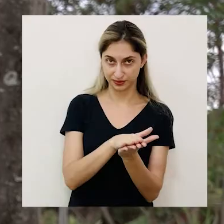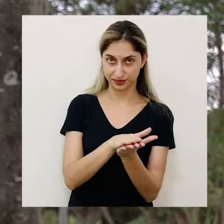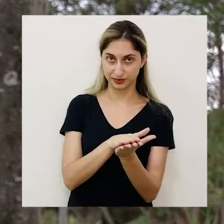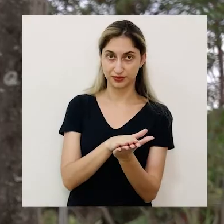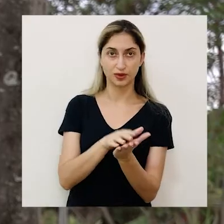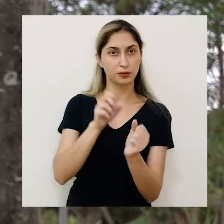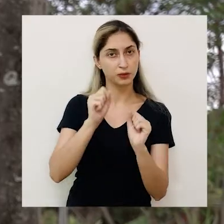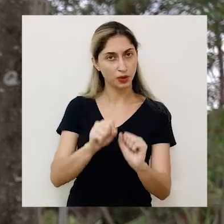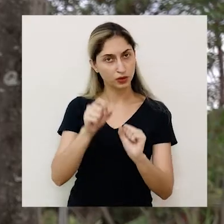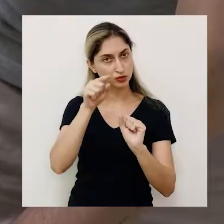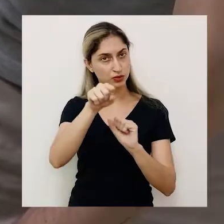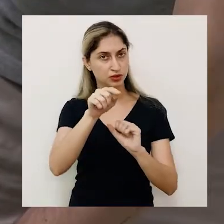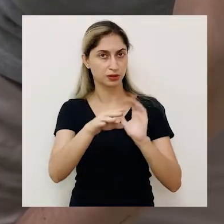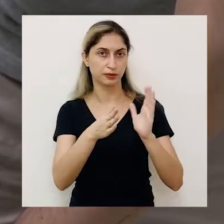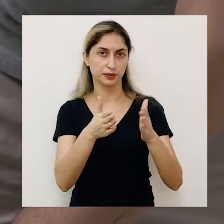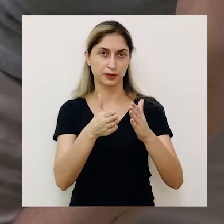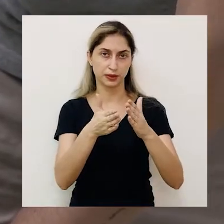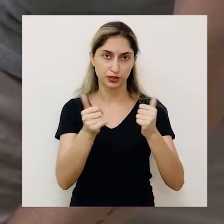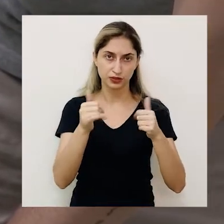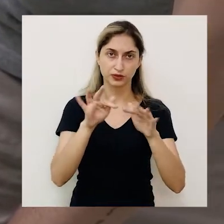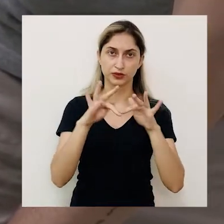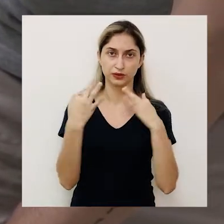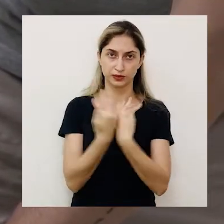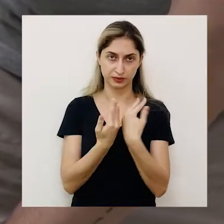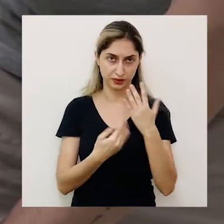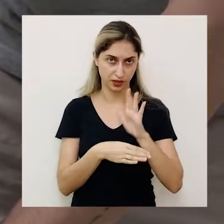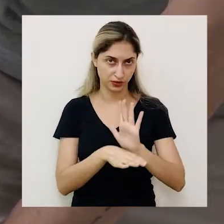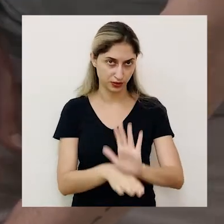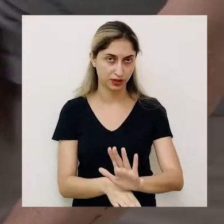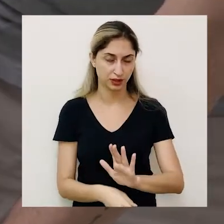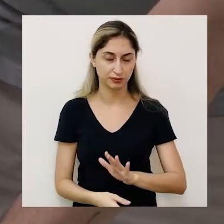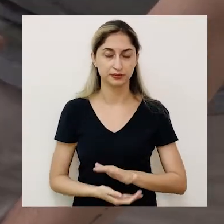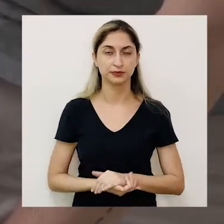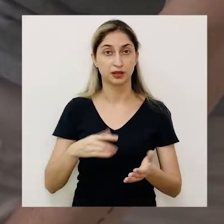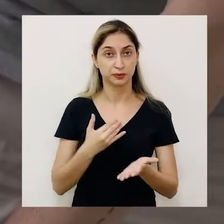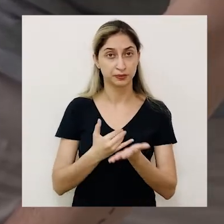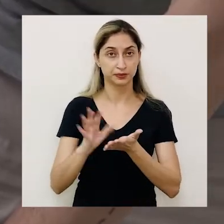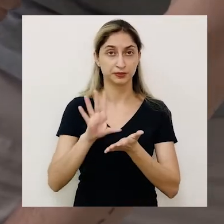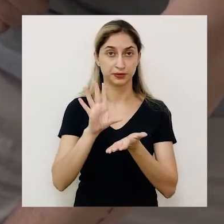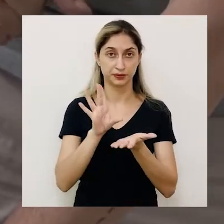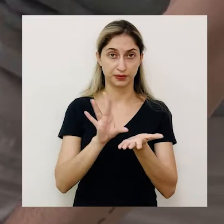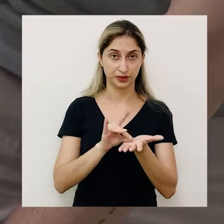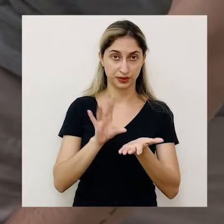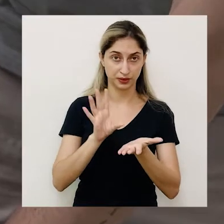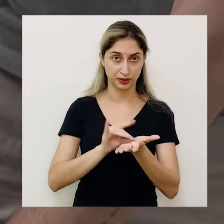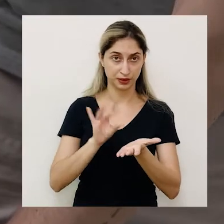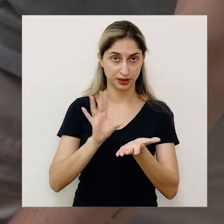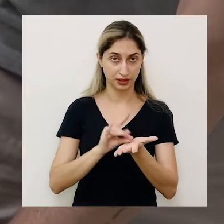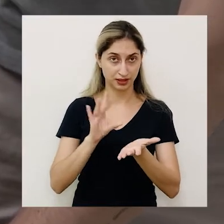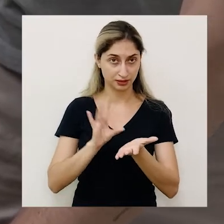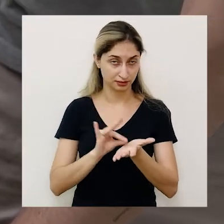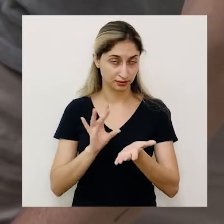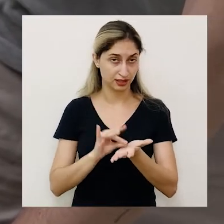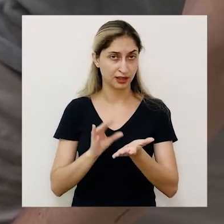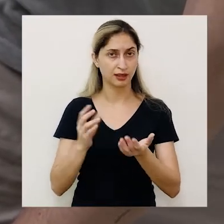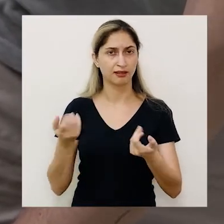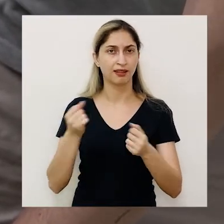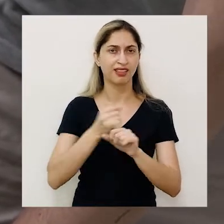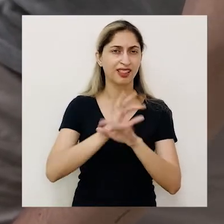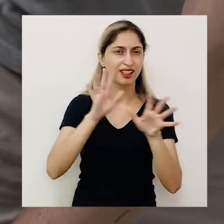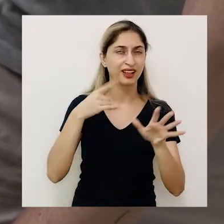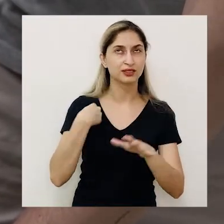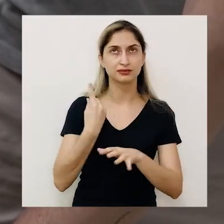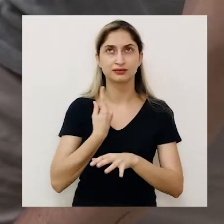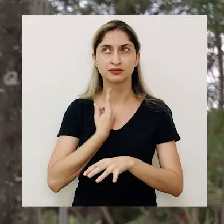Então a gente fixa ela aqui no papel, aí pode pedir ajuda para alguém em casa, né? A gente vai começar a colar, isso, pode